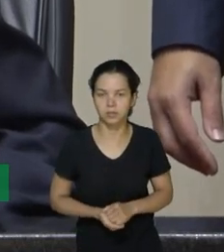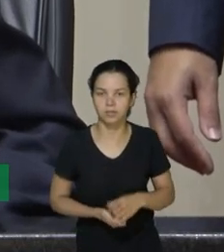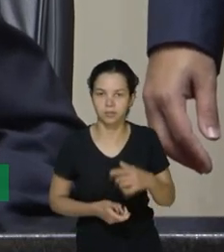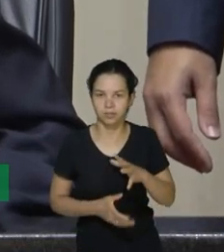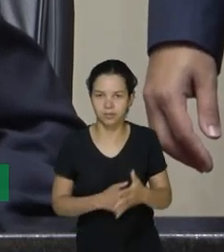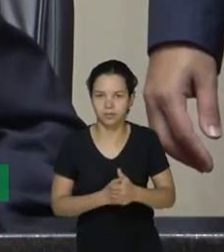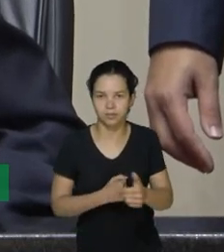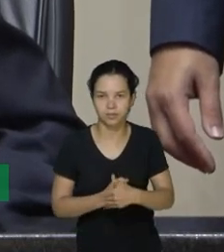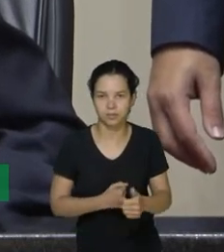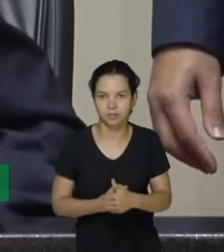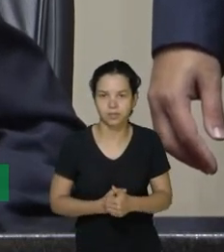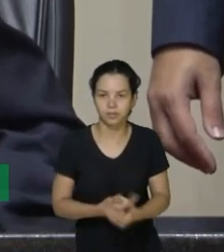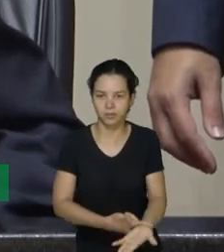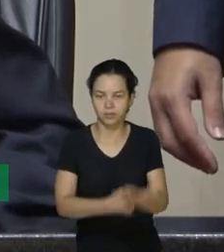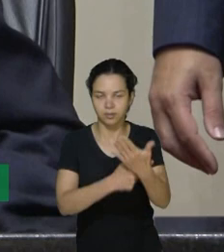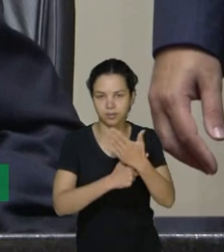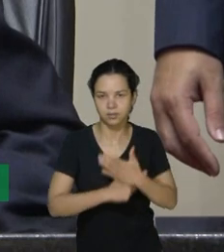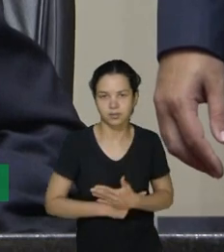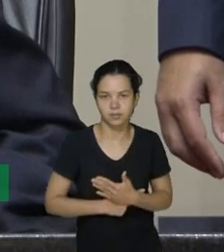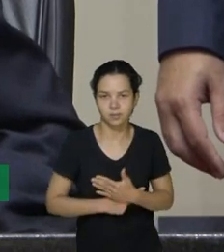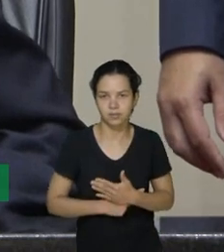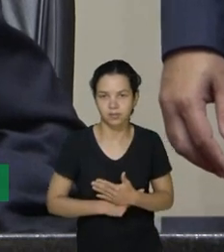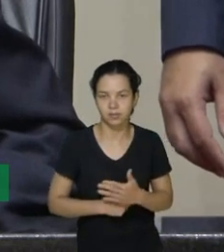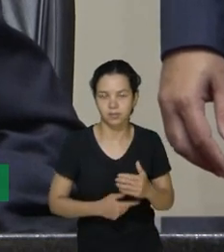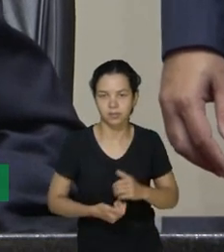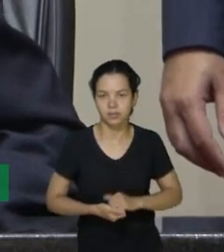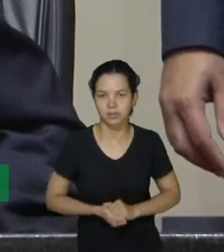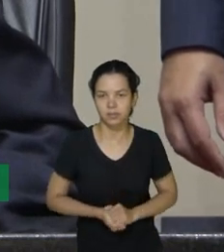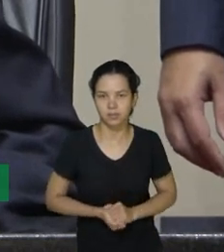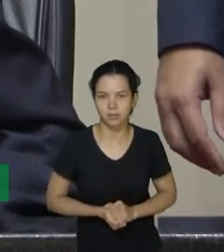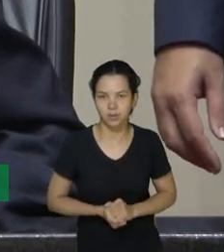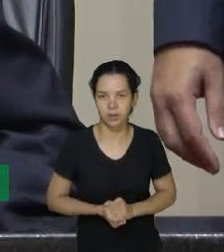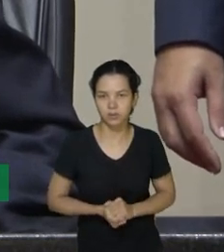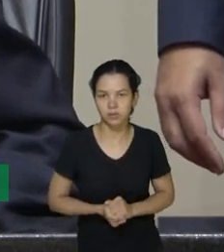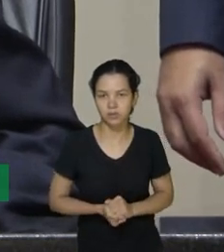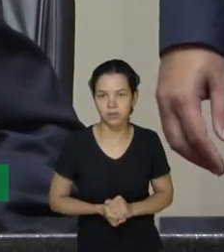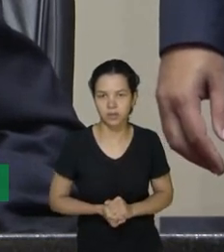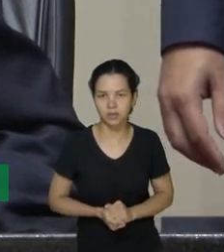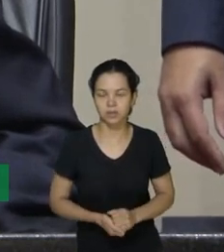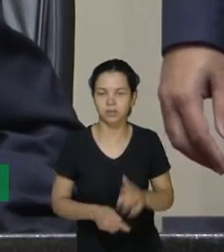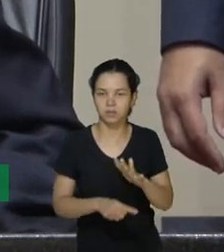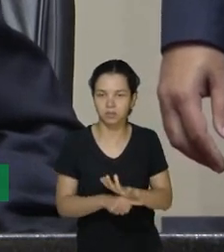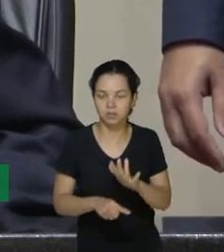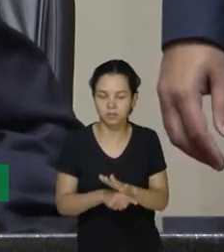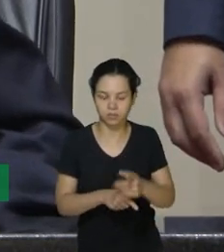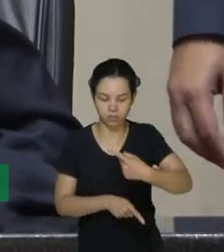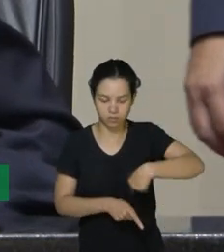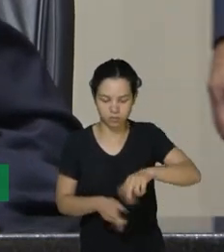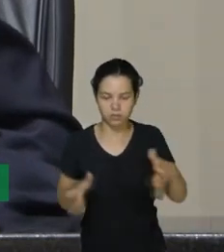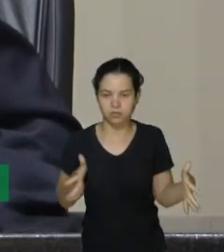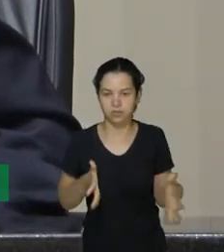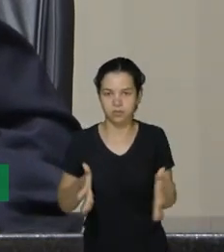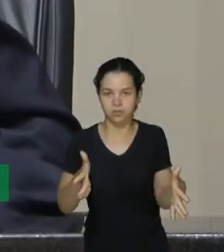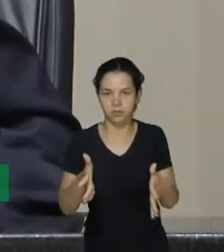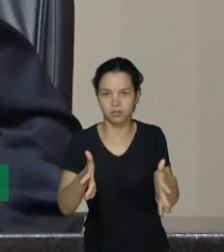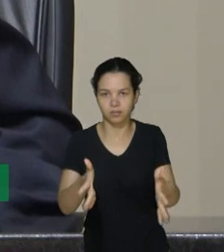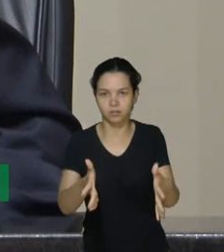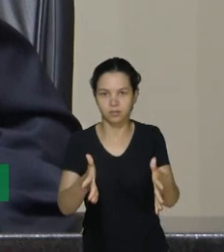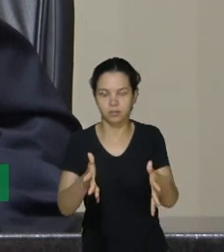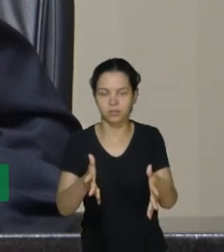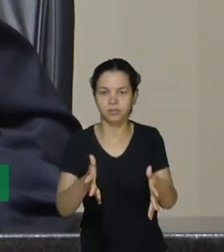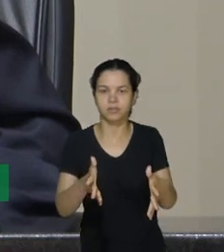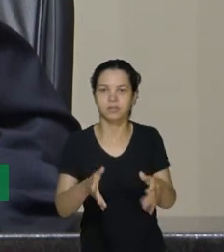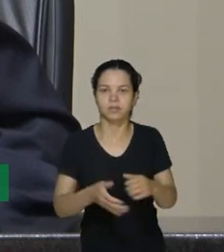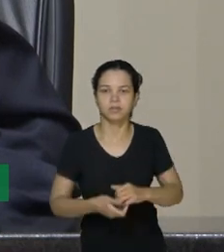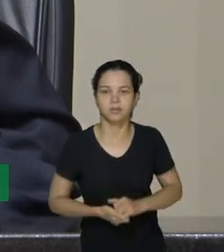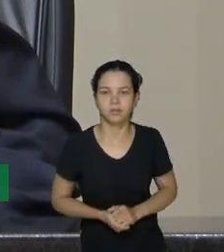ajudou e sempre esteve do nosso lado, nos ajudando que caminhássemos no caminho certo. Mais uma